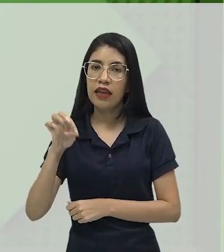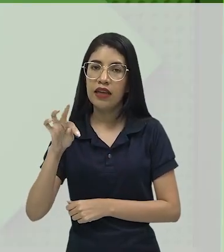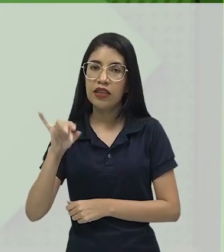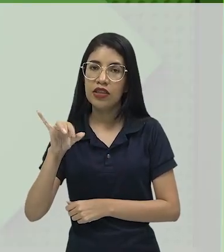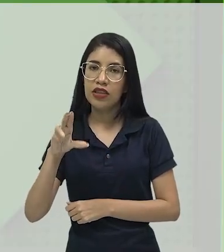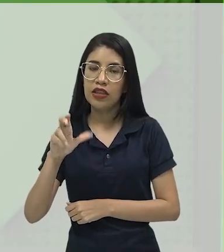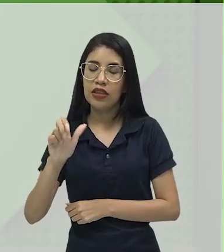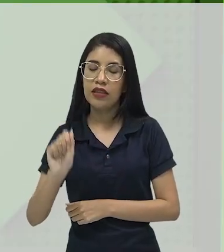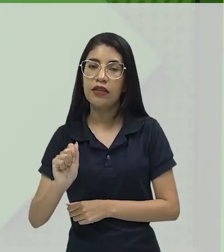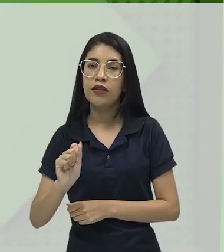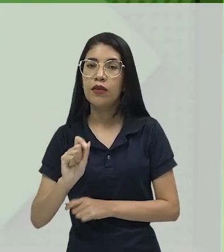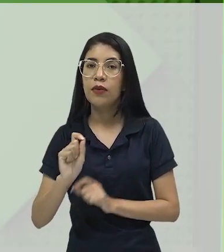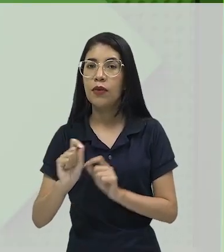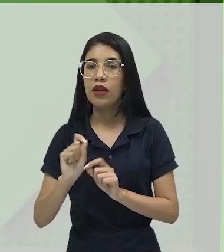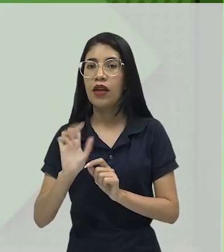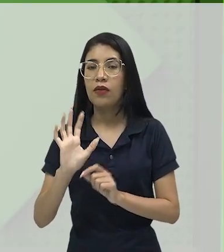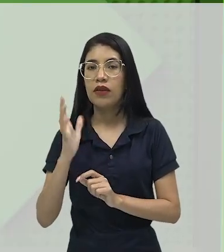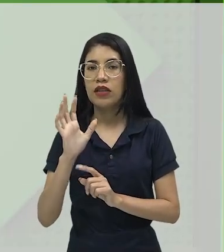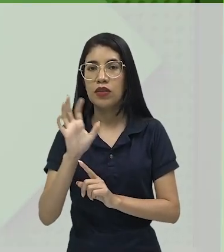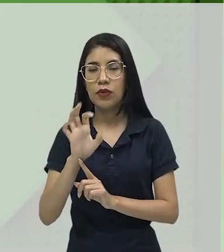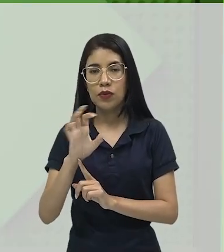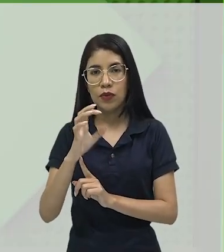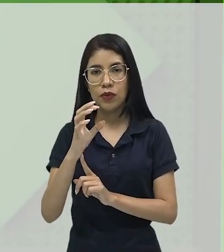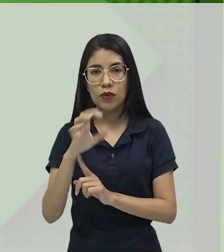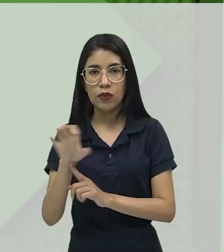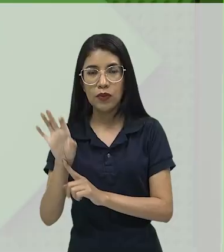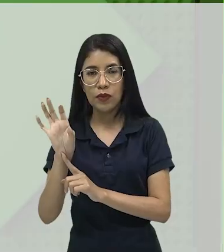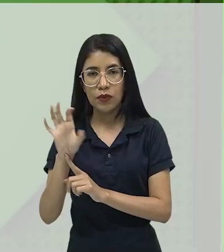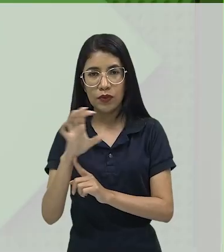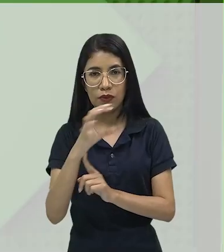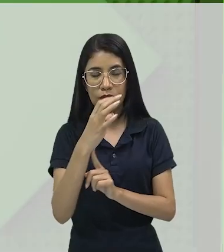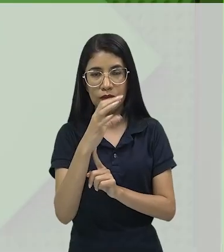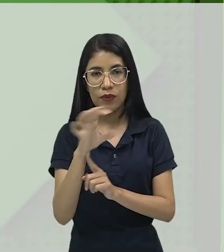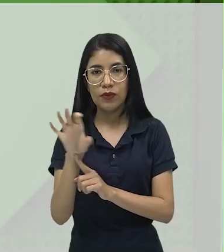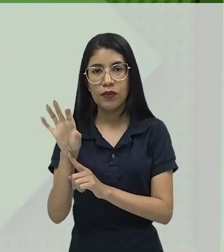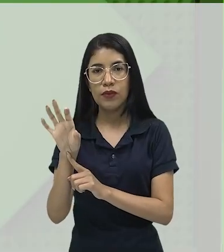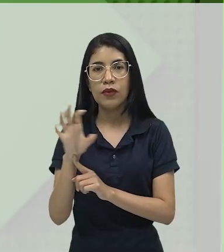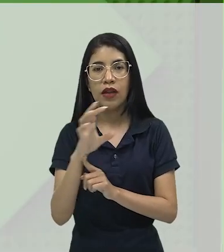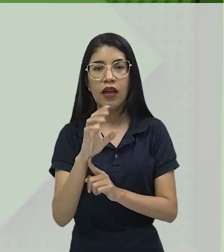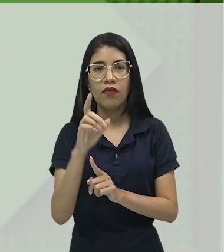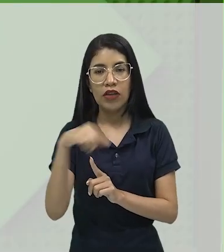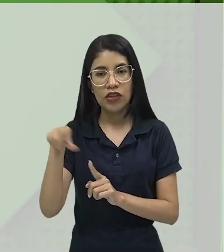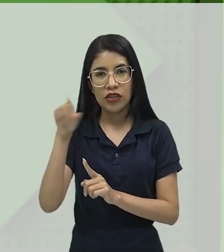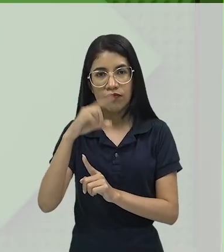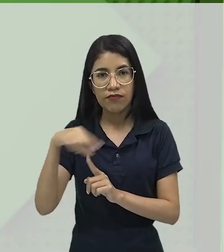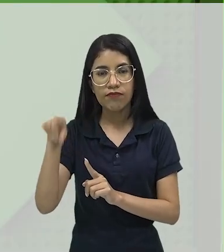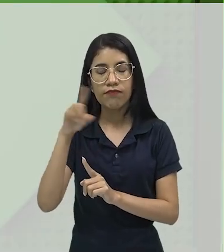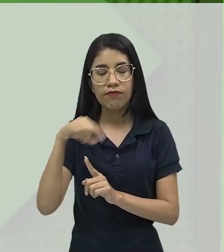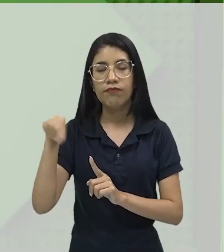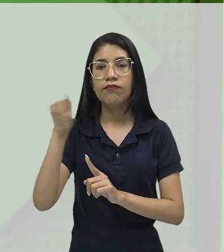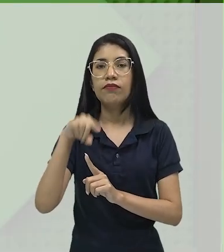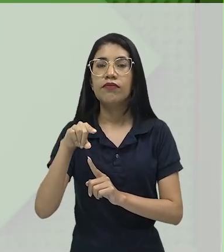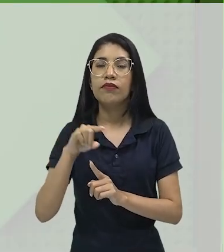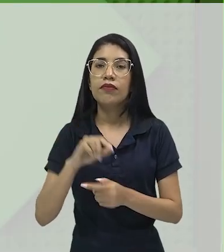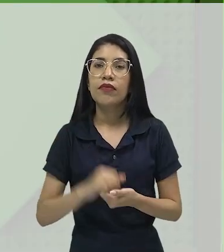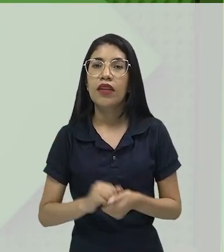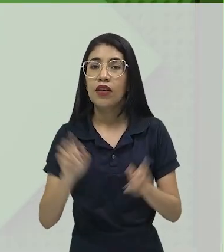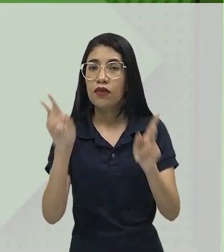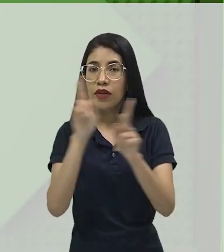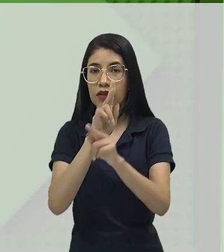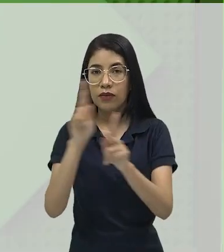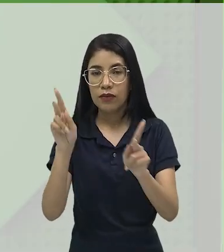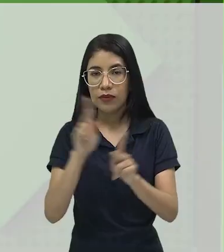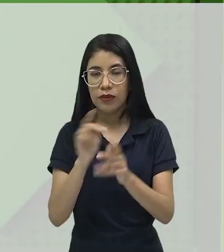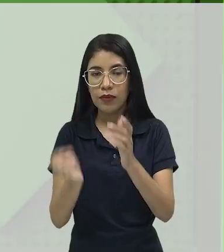fazer com que as palhetas dos ventiladores comecem a se movimentar e gerar vento, né? Então, no ventilador, a